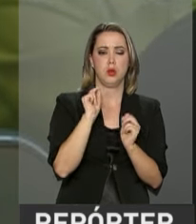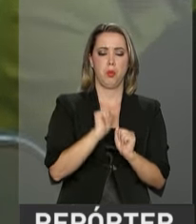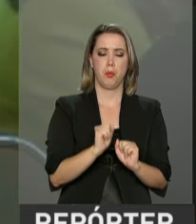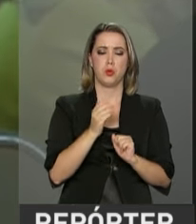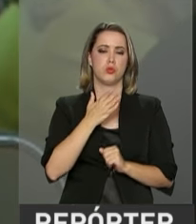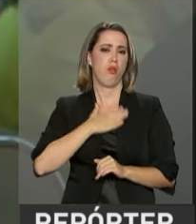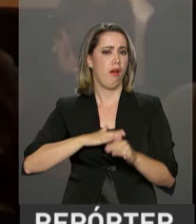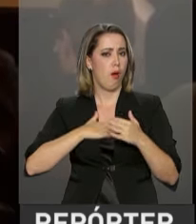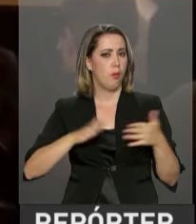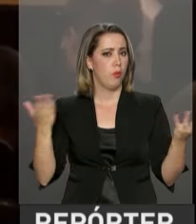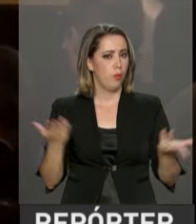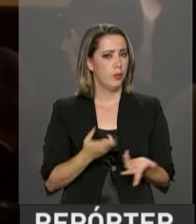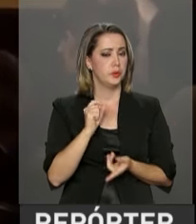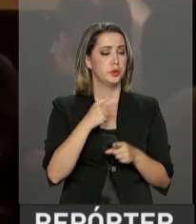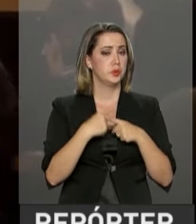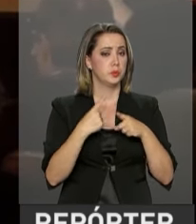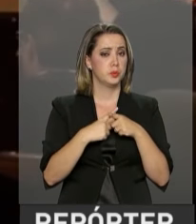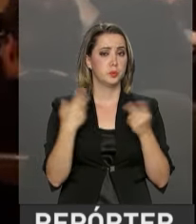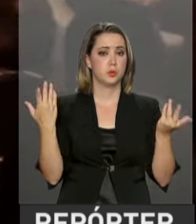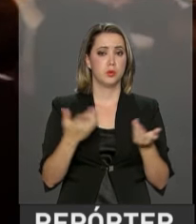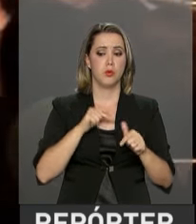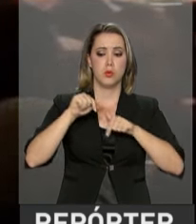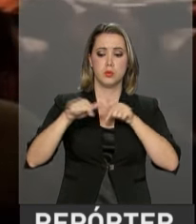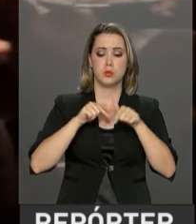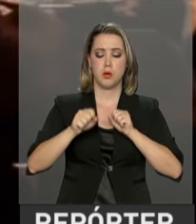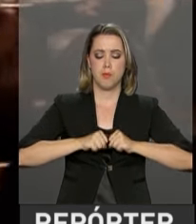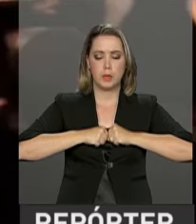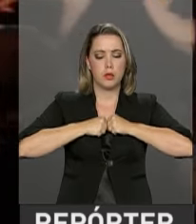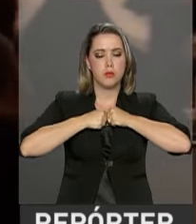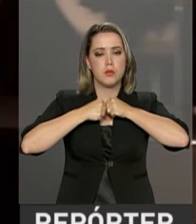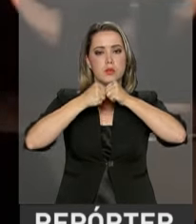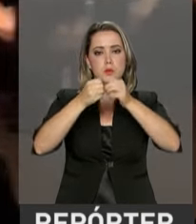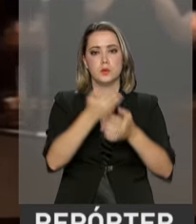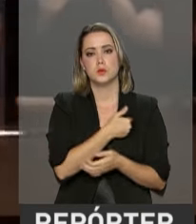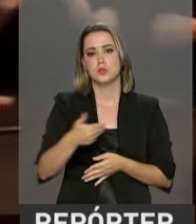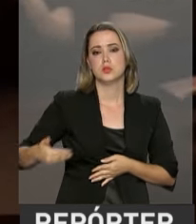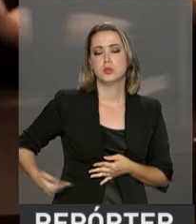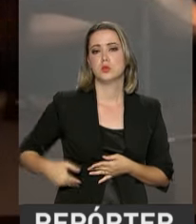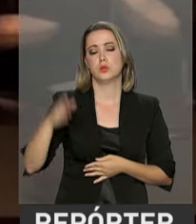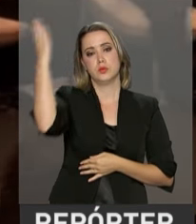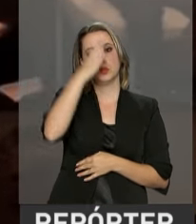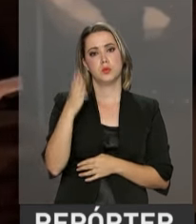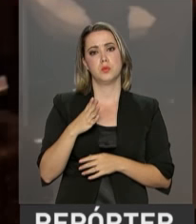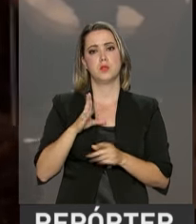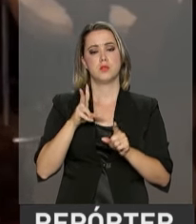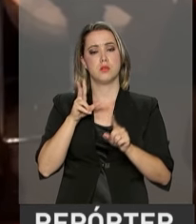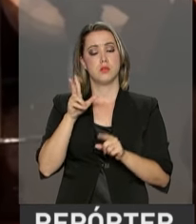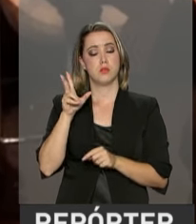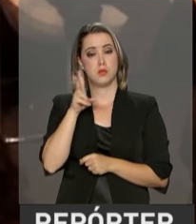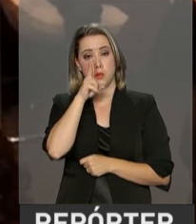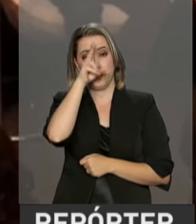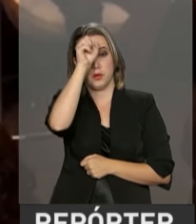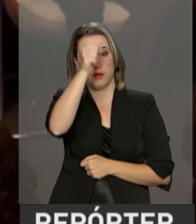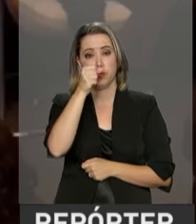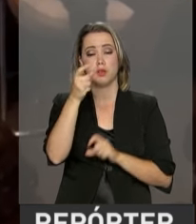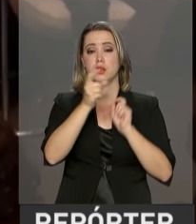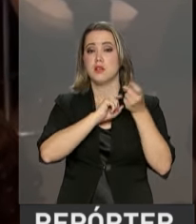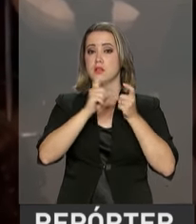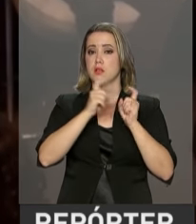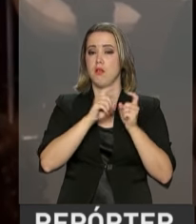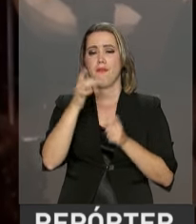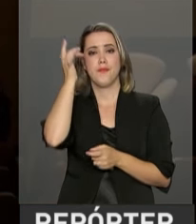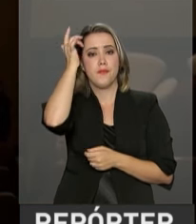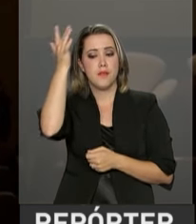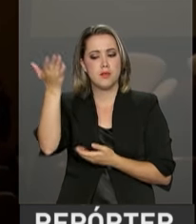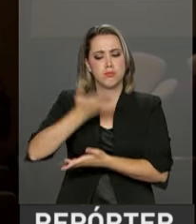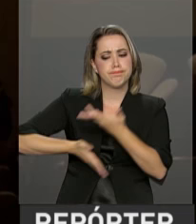tranquila atualmente tudo por conta do trabalho e esforços feitos pelo governo brasileiro para fortalecer a gestão facilitar o ambiente